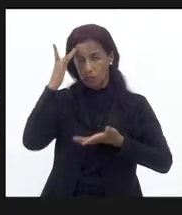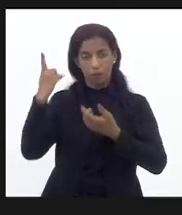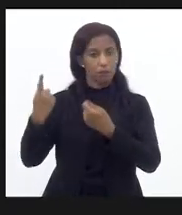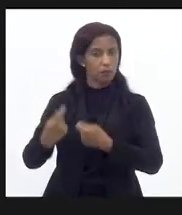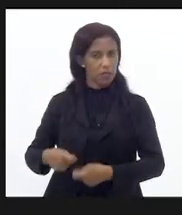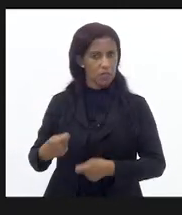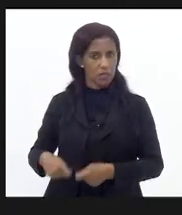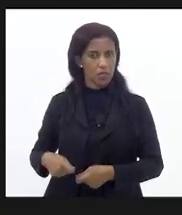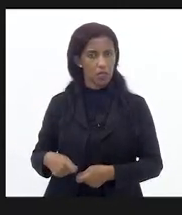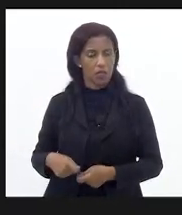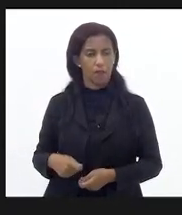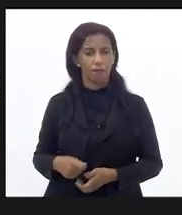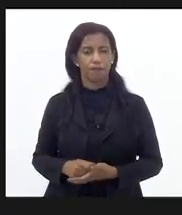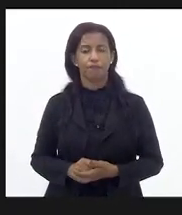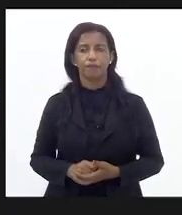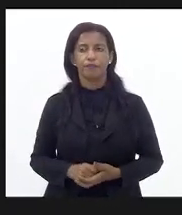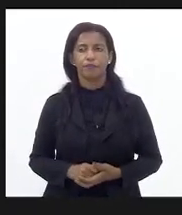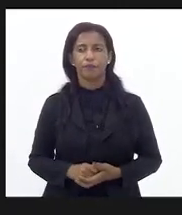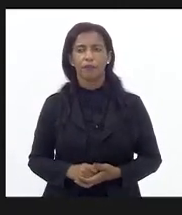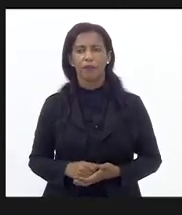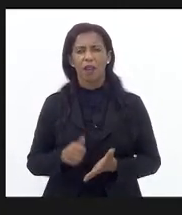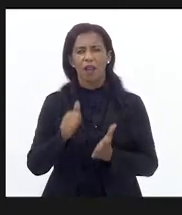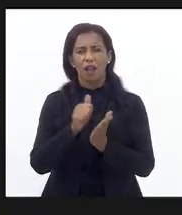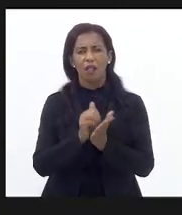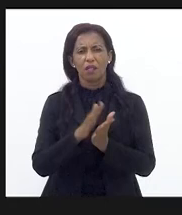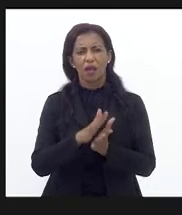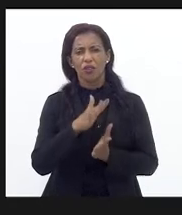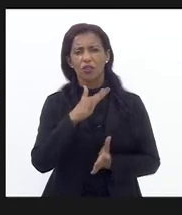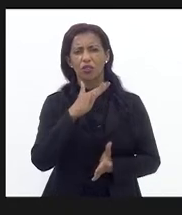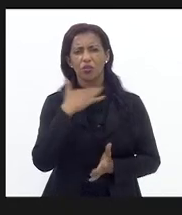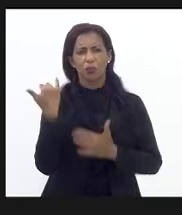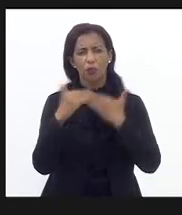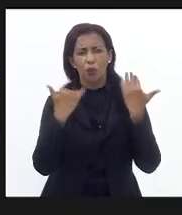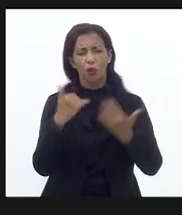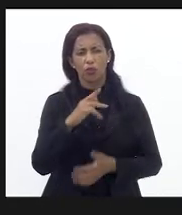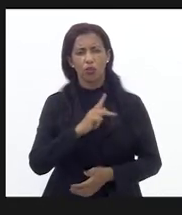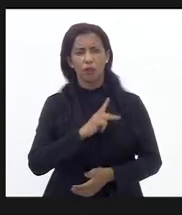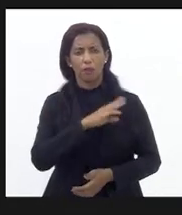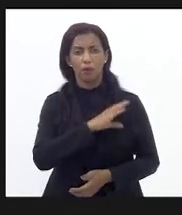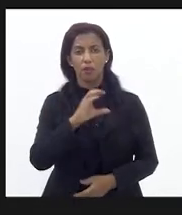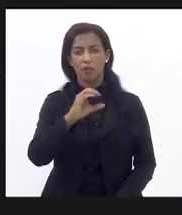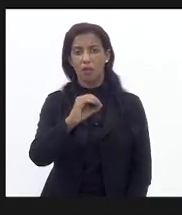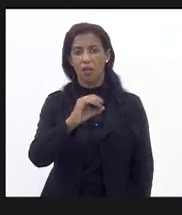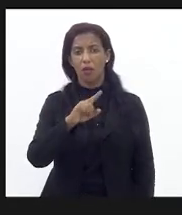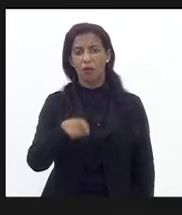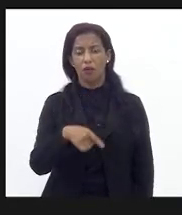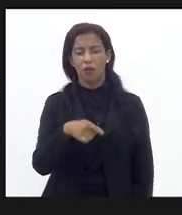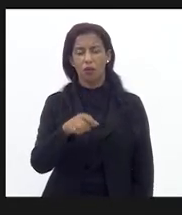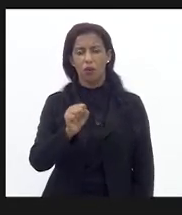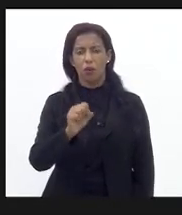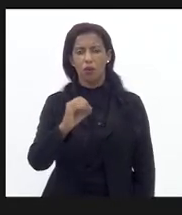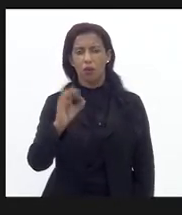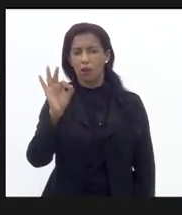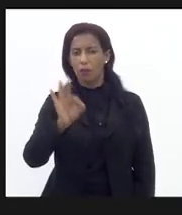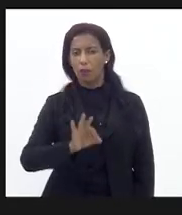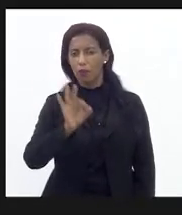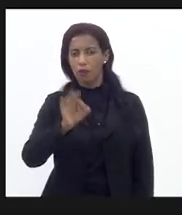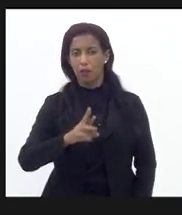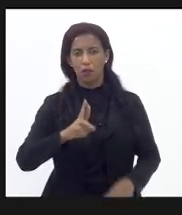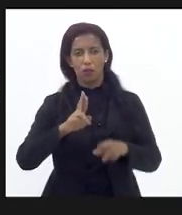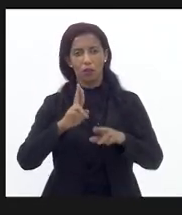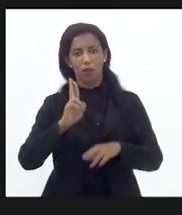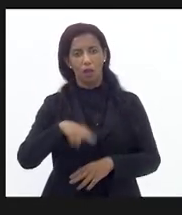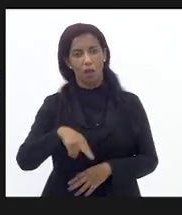precisa desse estampados a taxa de mortalidade da PM é cerca de 0,80 por cento em